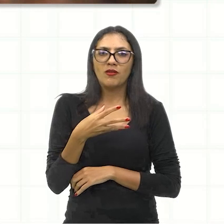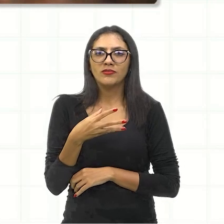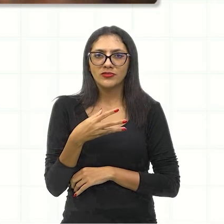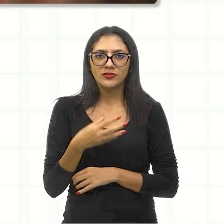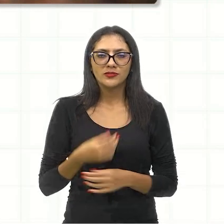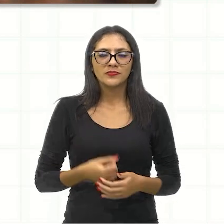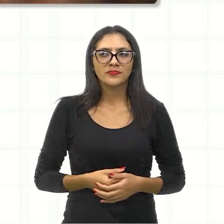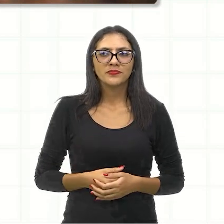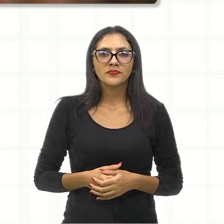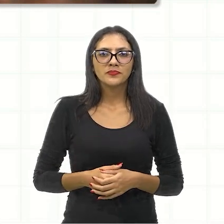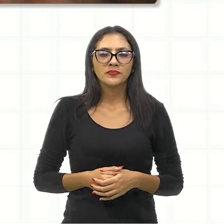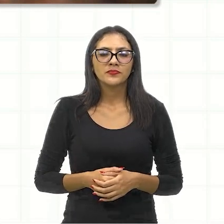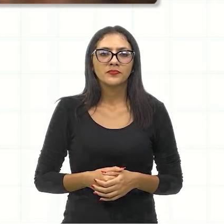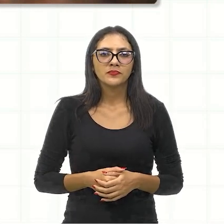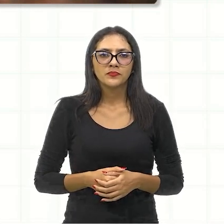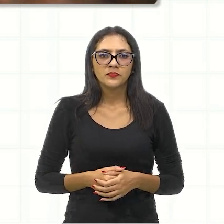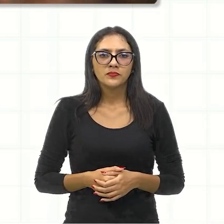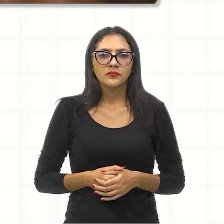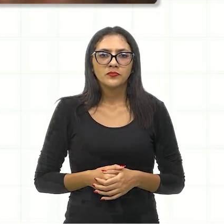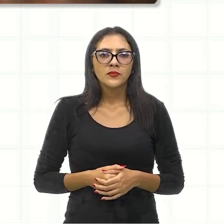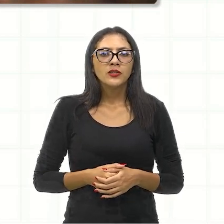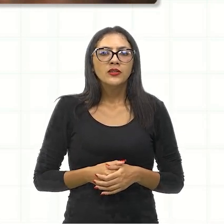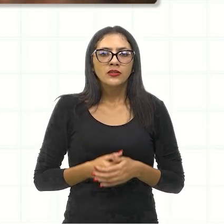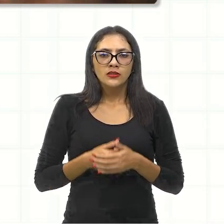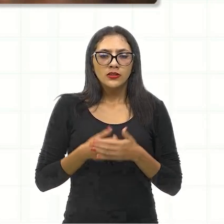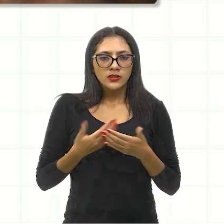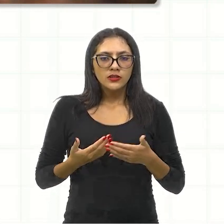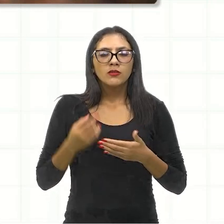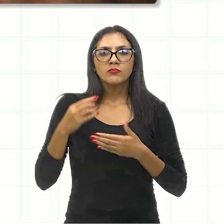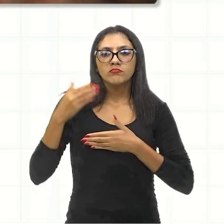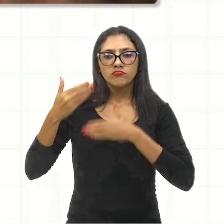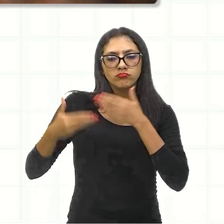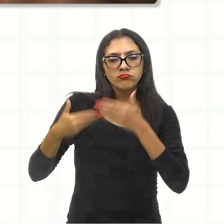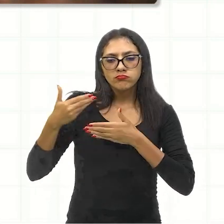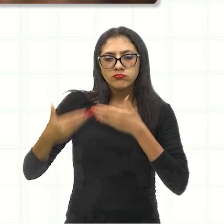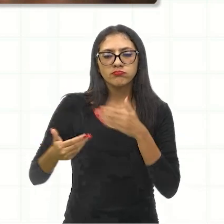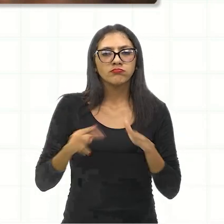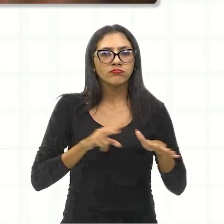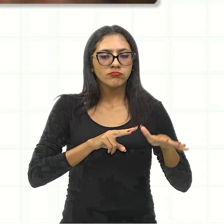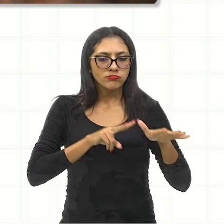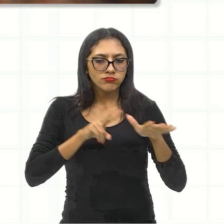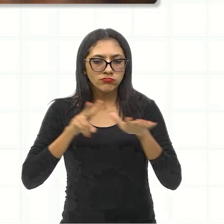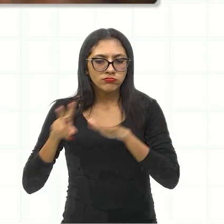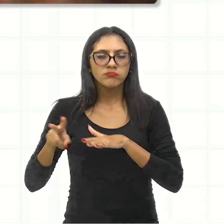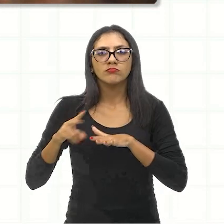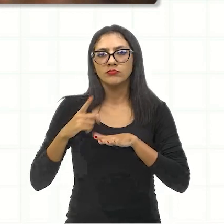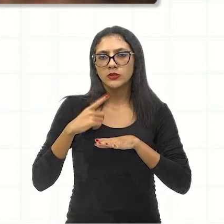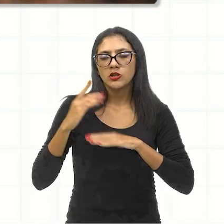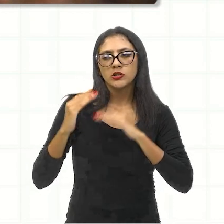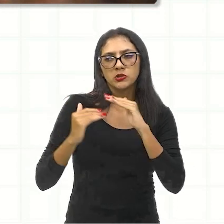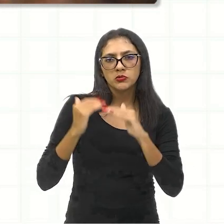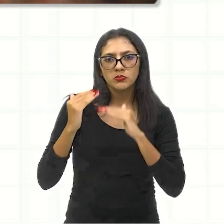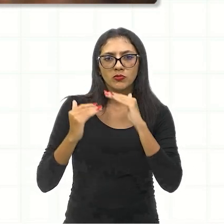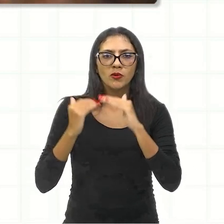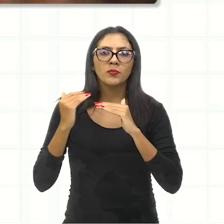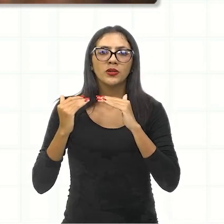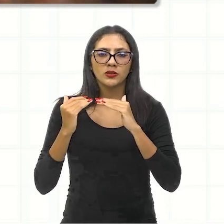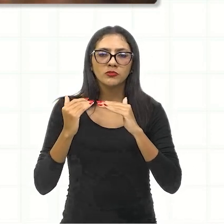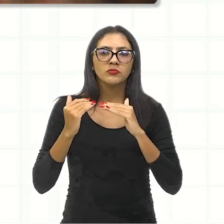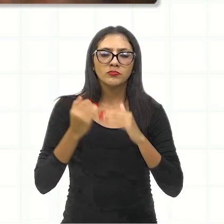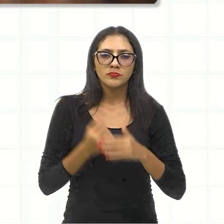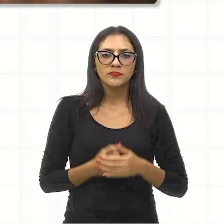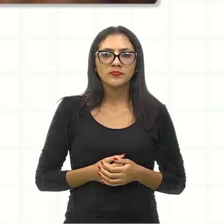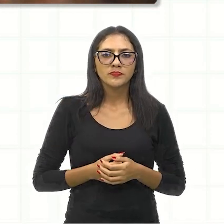período. E aí o embrião, né, com o avançar ali das semanas, ele vai se desenvolvendo na outra estrutura que a